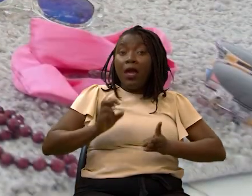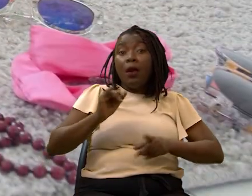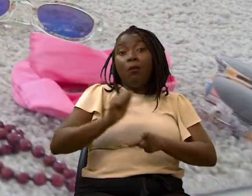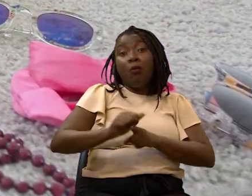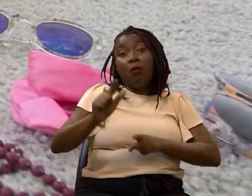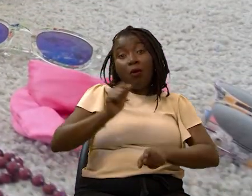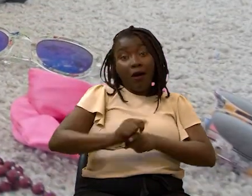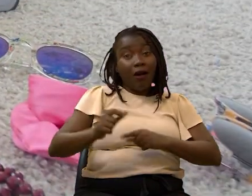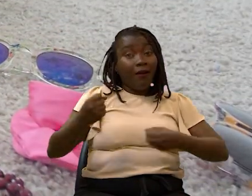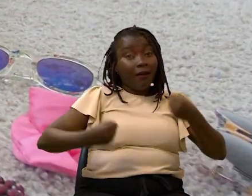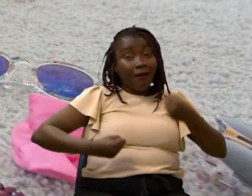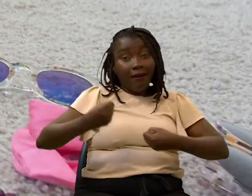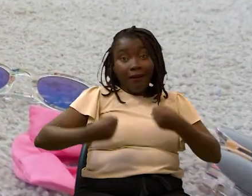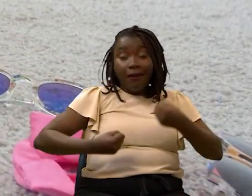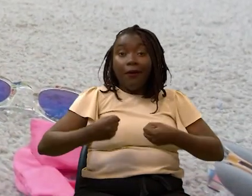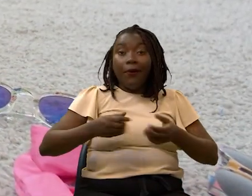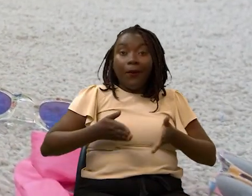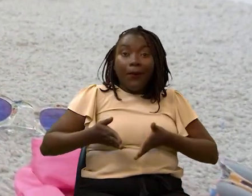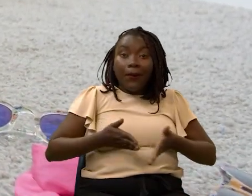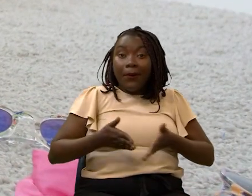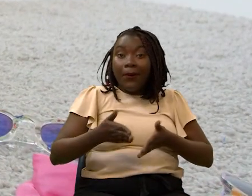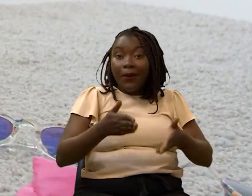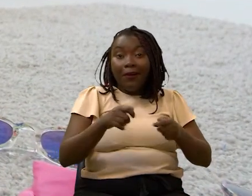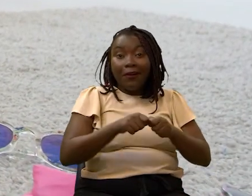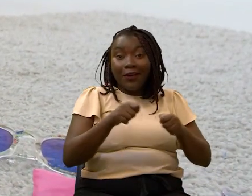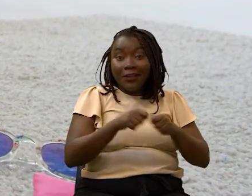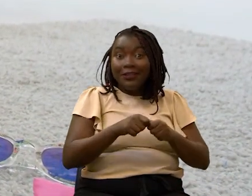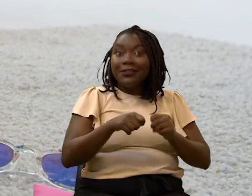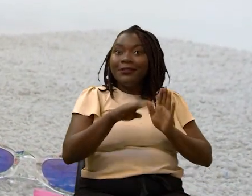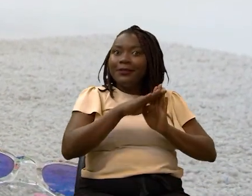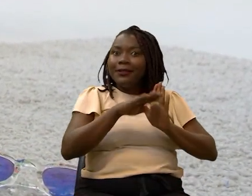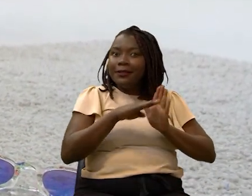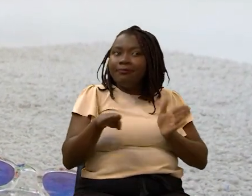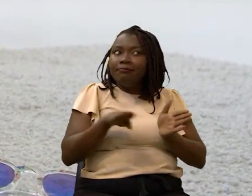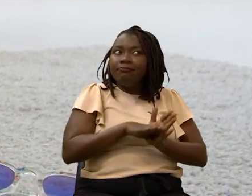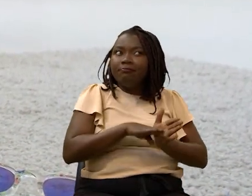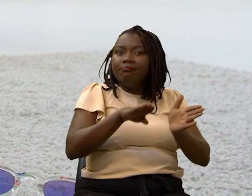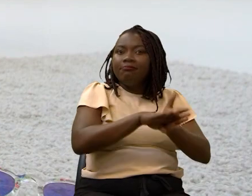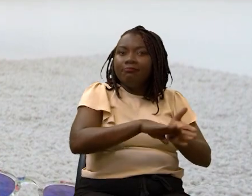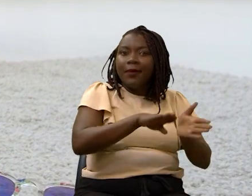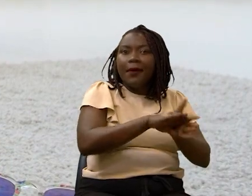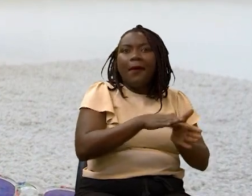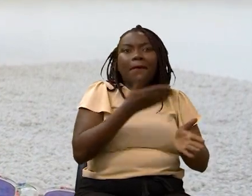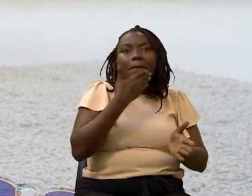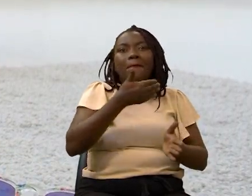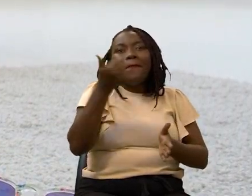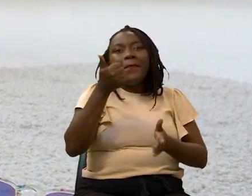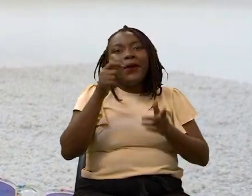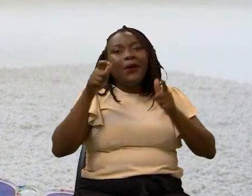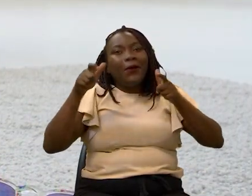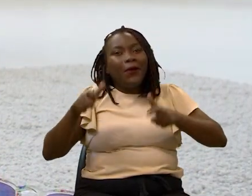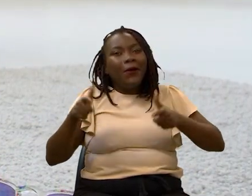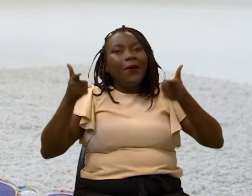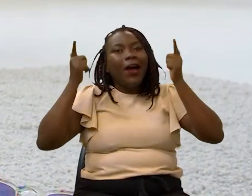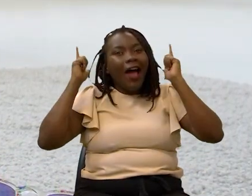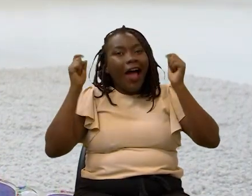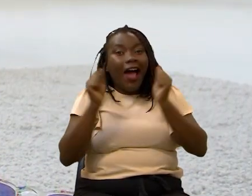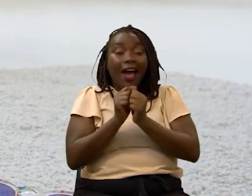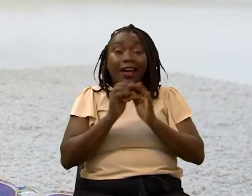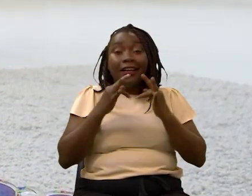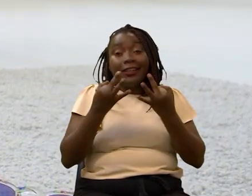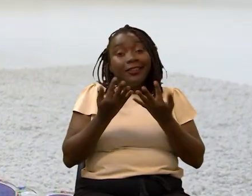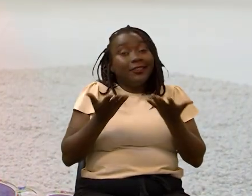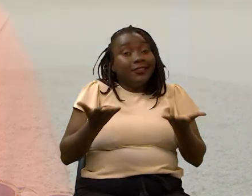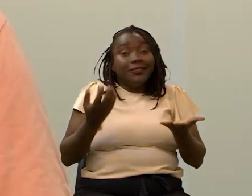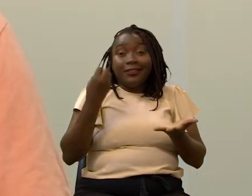mesmo se for aluguel de carro, o percurso que você vai fazer, programar as paradas, os melhores lugares para você curtir com a